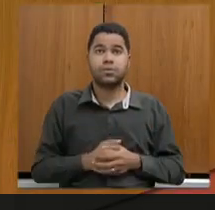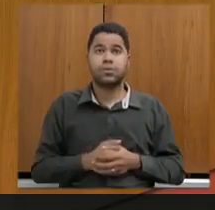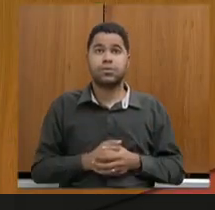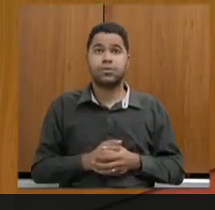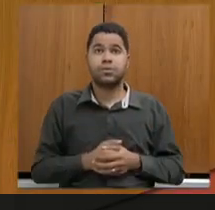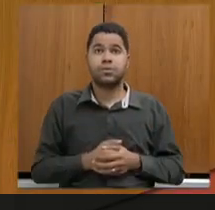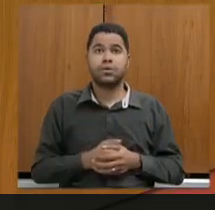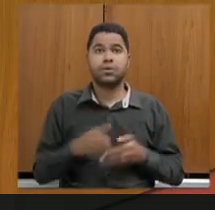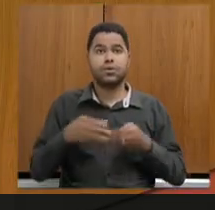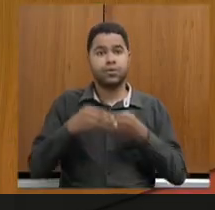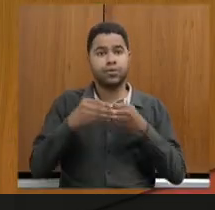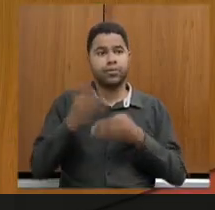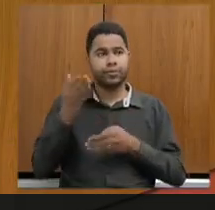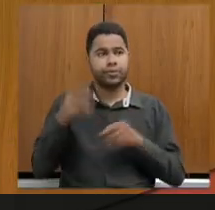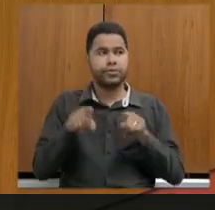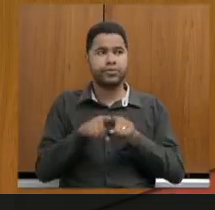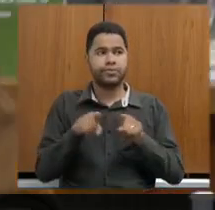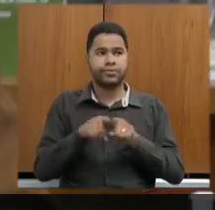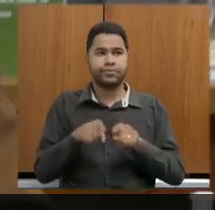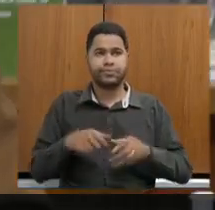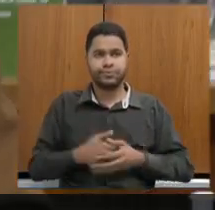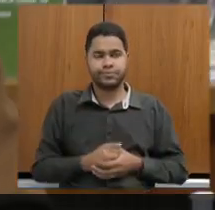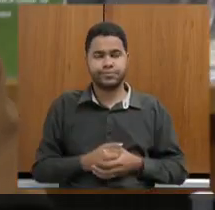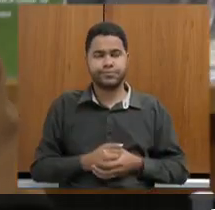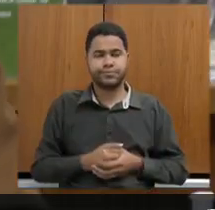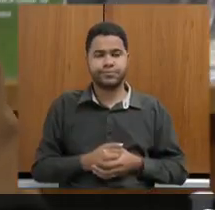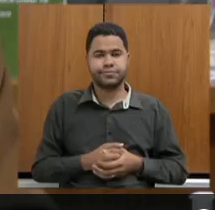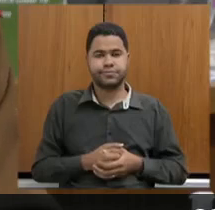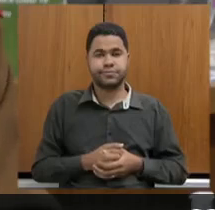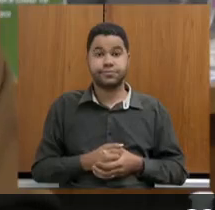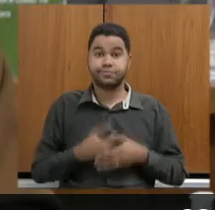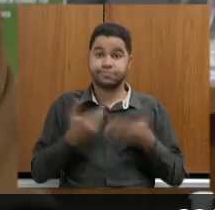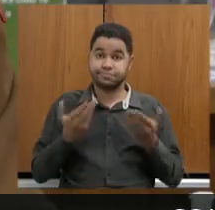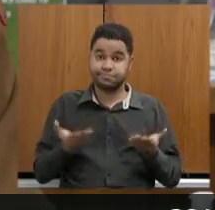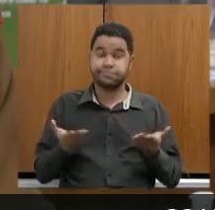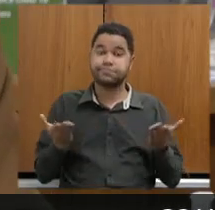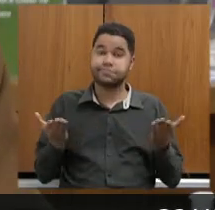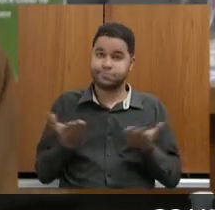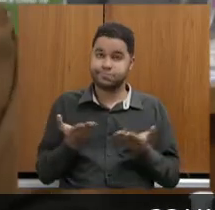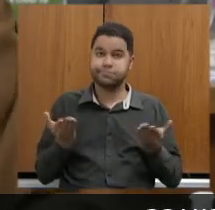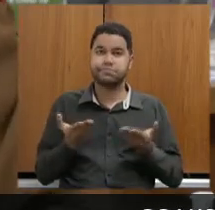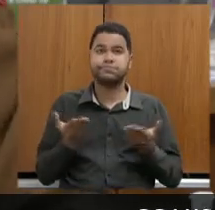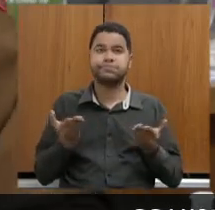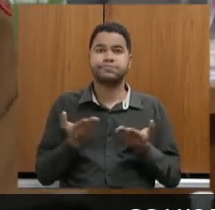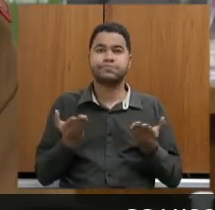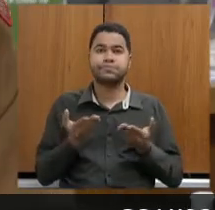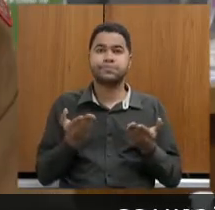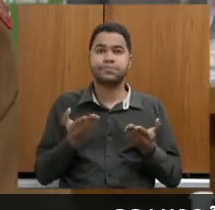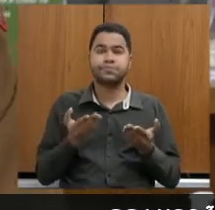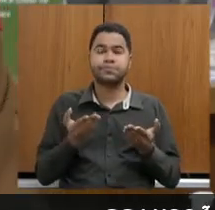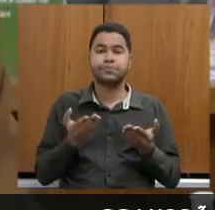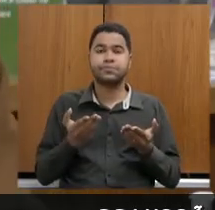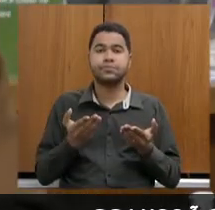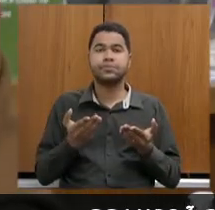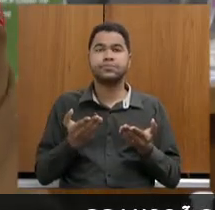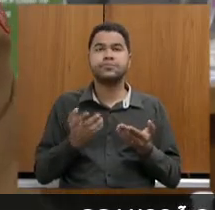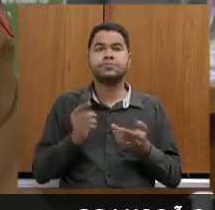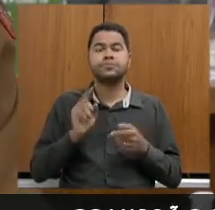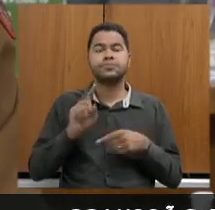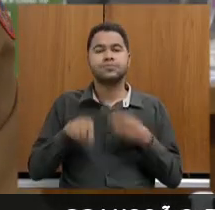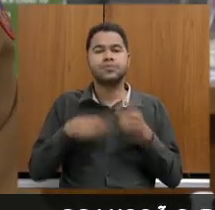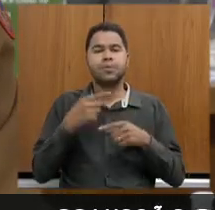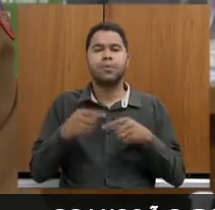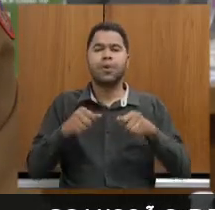cumprimentar o senhor também é então e tempo hoje né ao nosso depois daquela